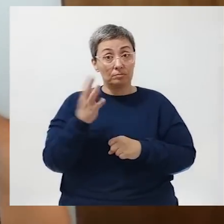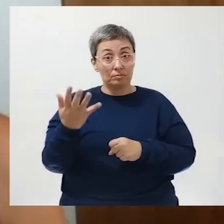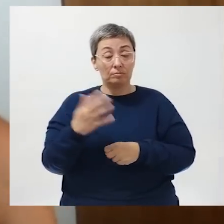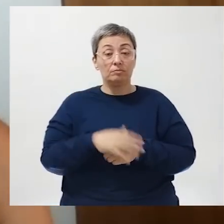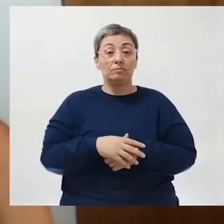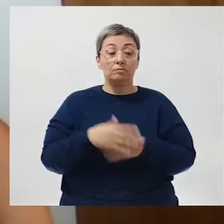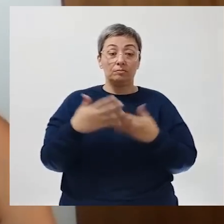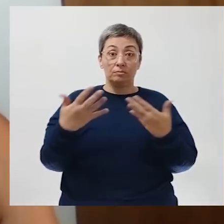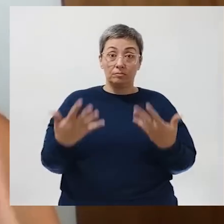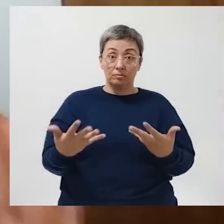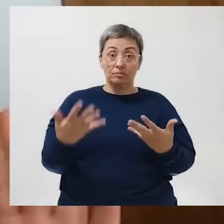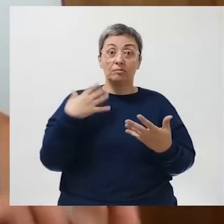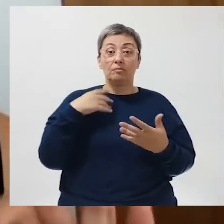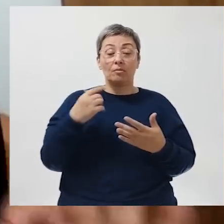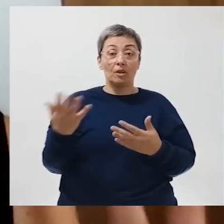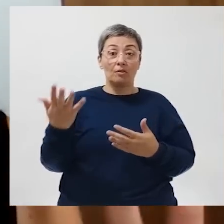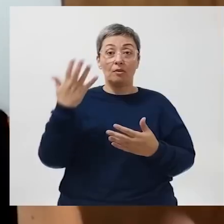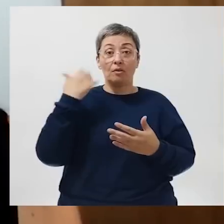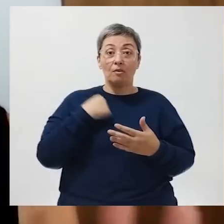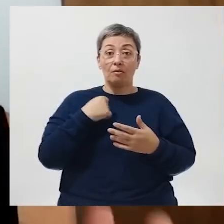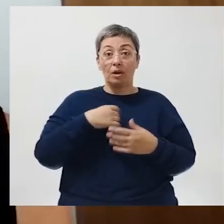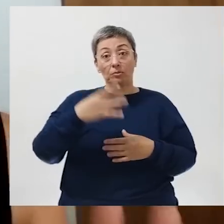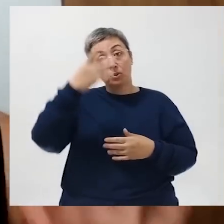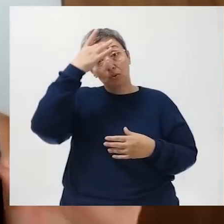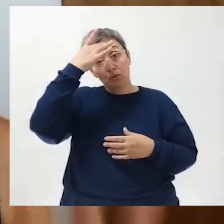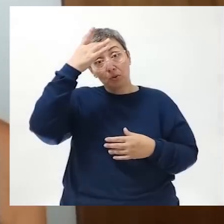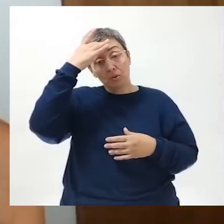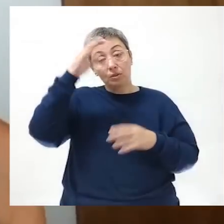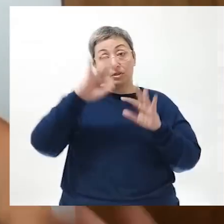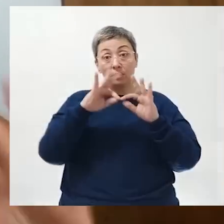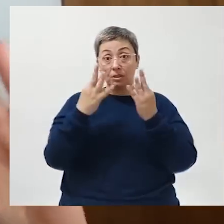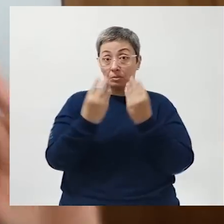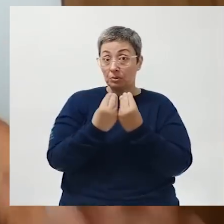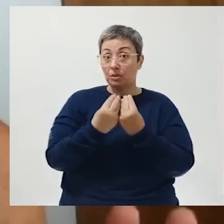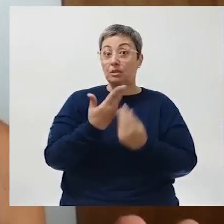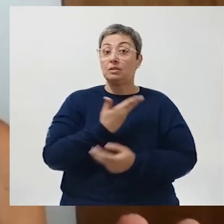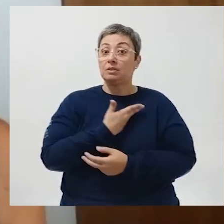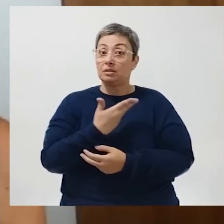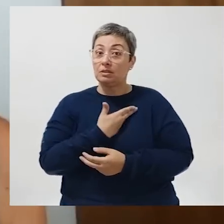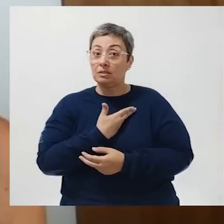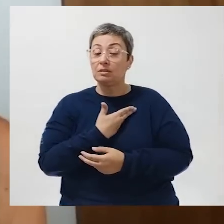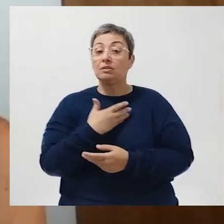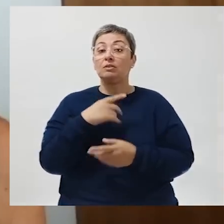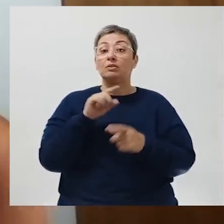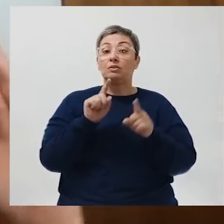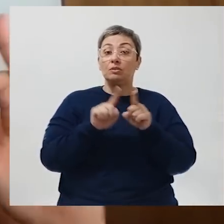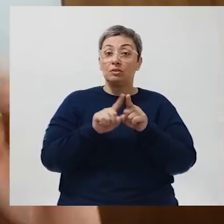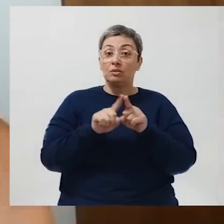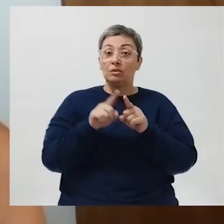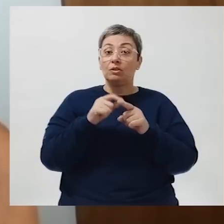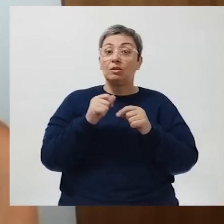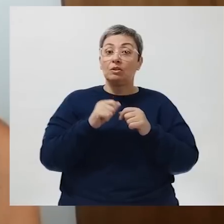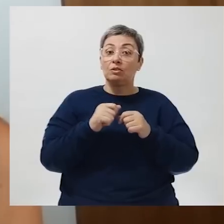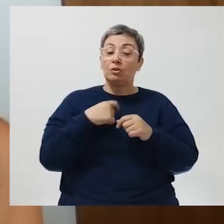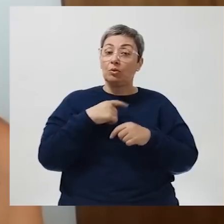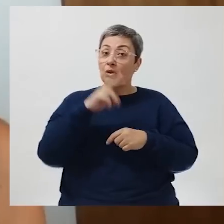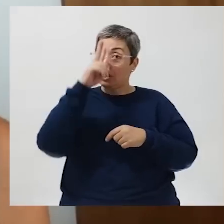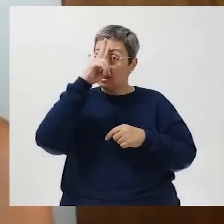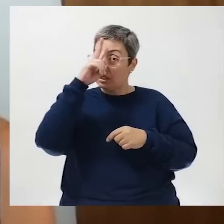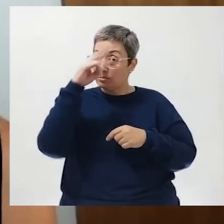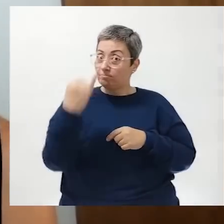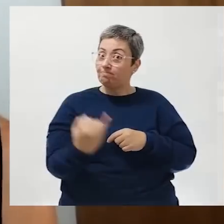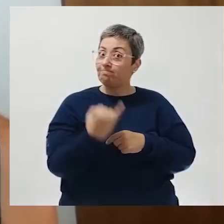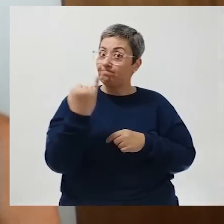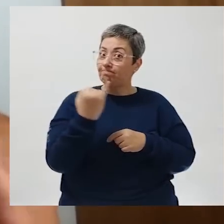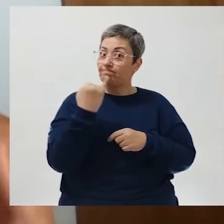causar. Então, bora lá conscientizar família e amigos. E um último lembrete